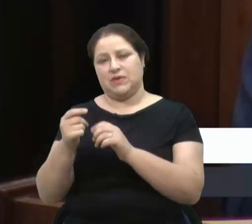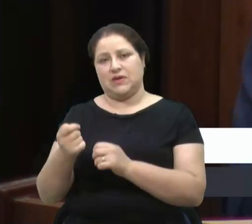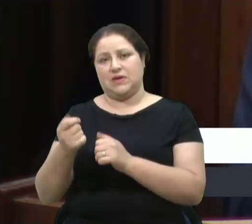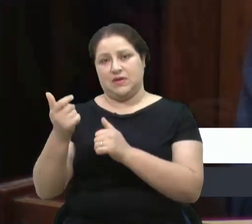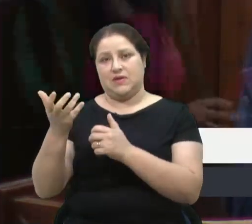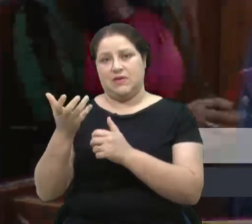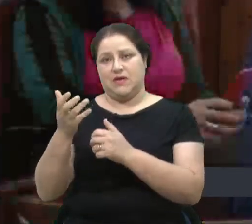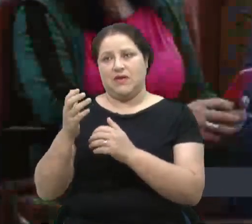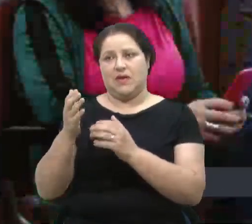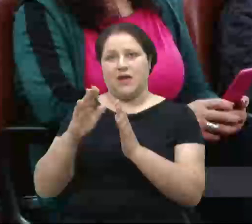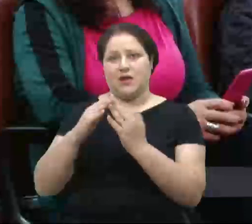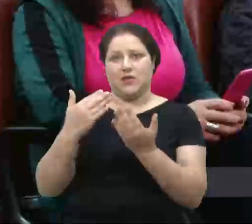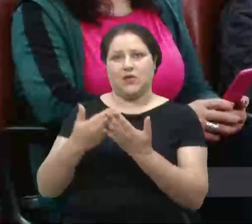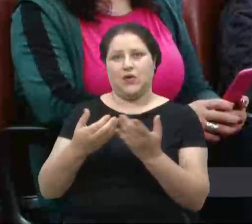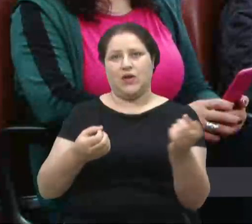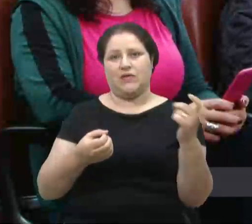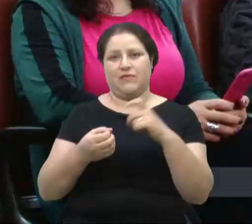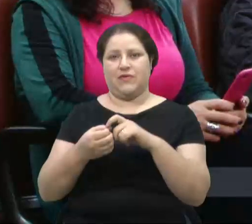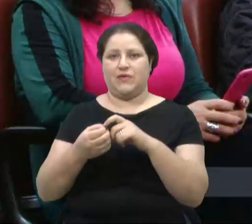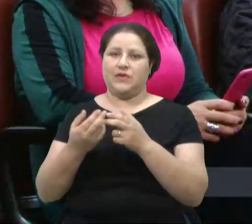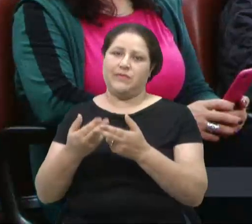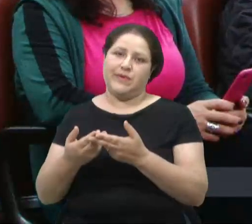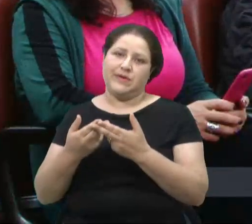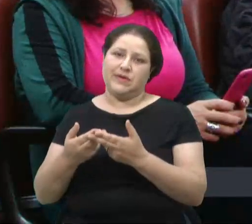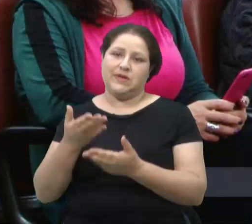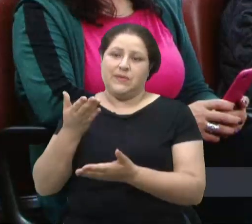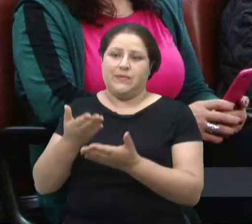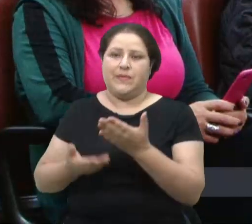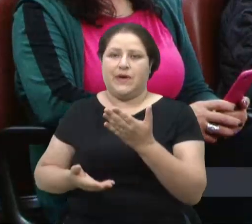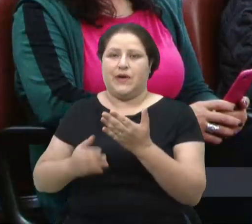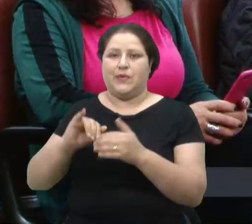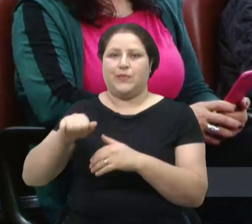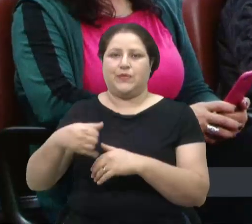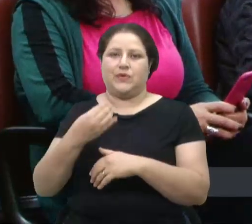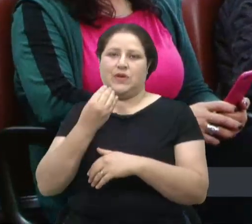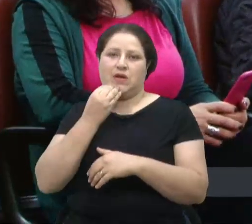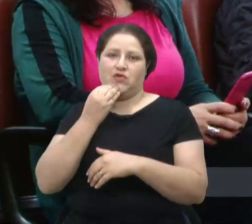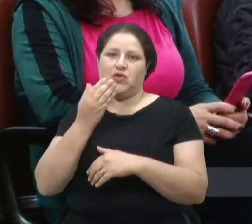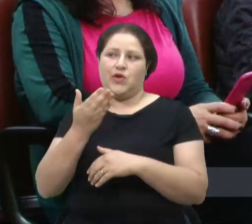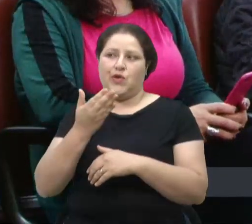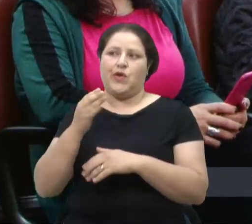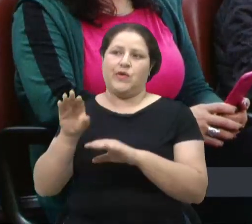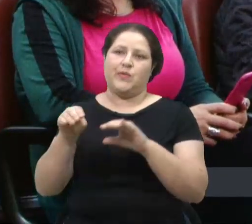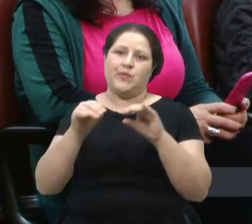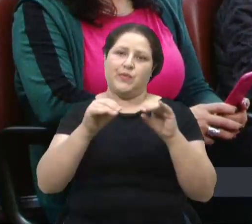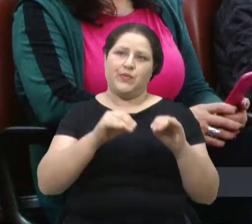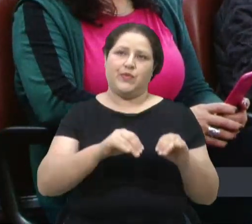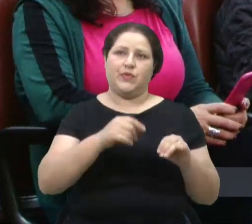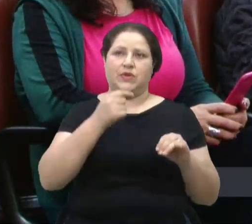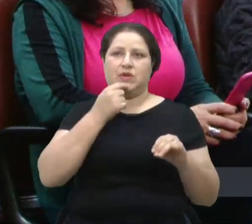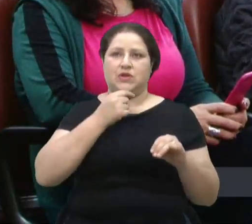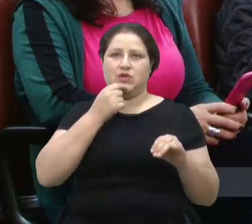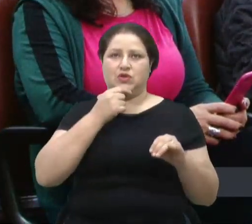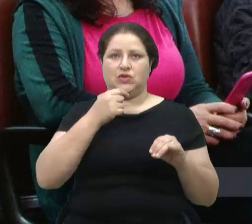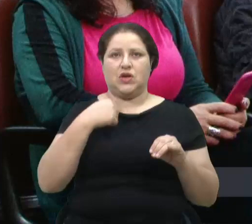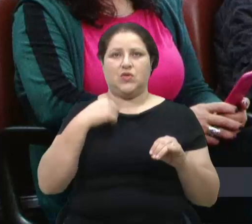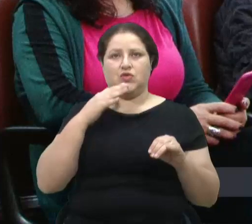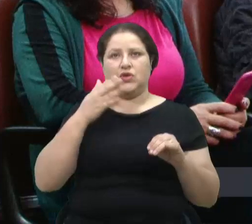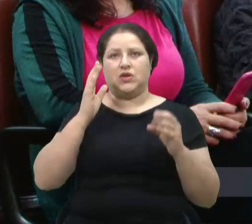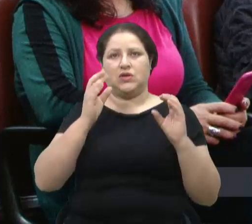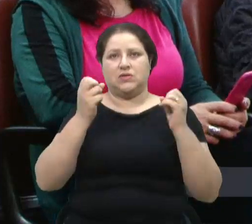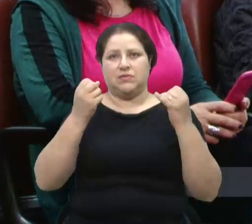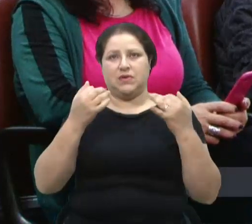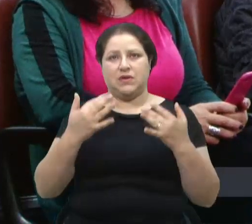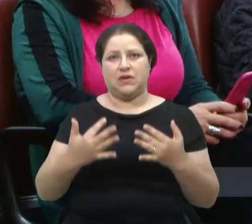ter a escola de volta mas paciência né perderam perderam a oportunidade e agora está em Caxias e pelo que eu coloquei aqui